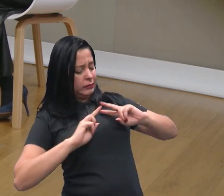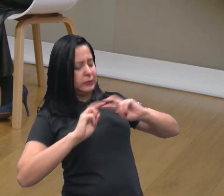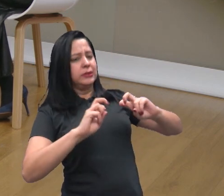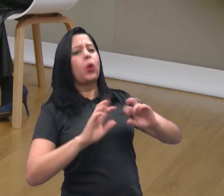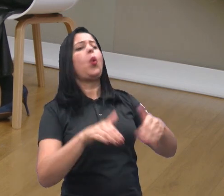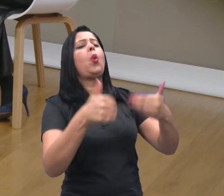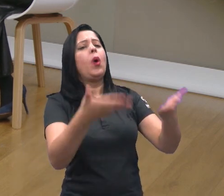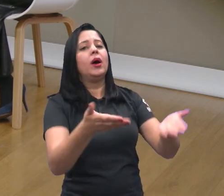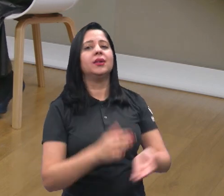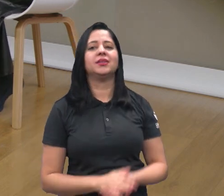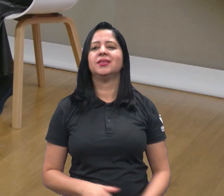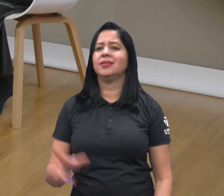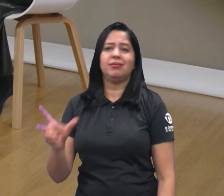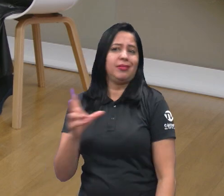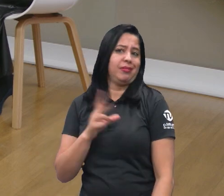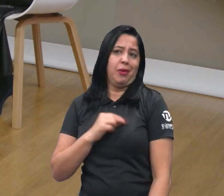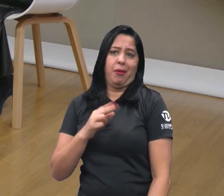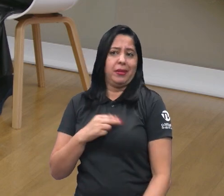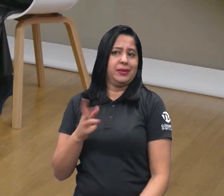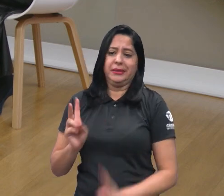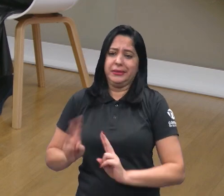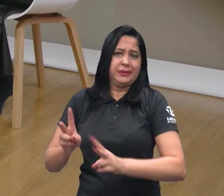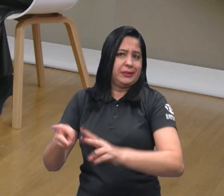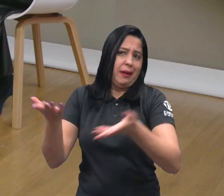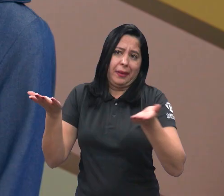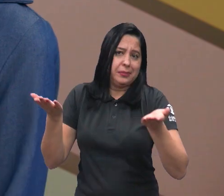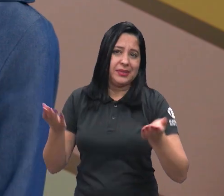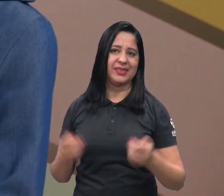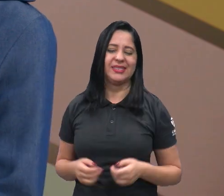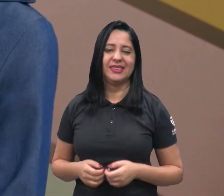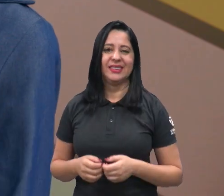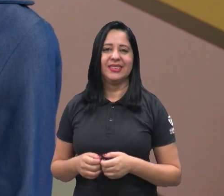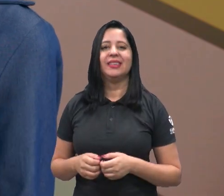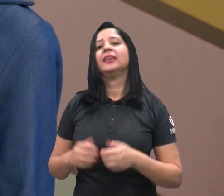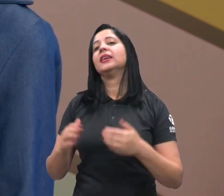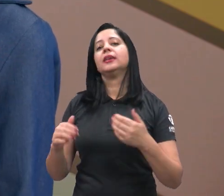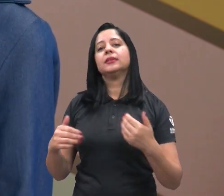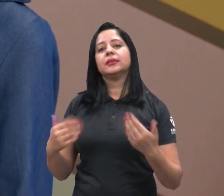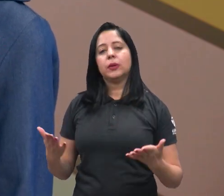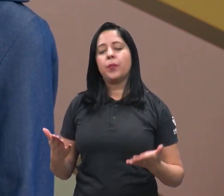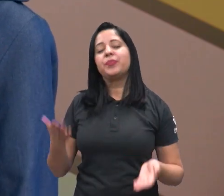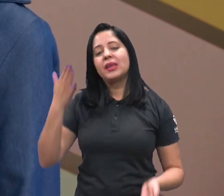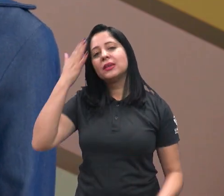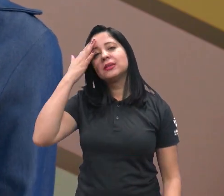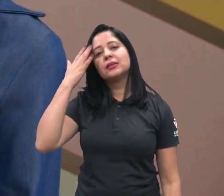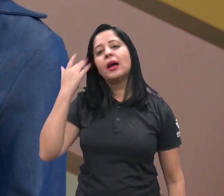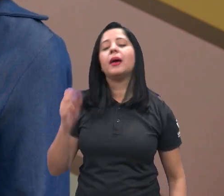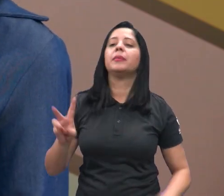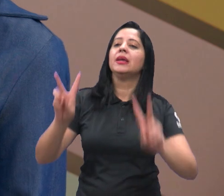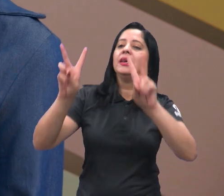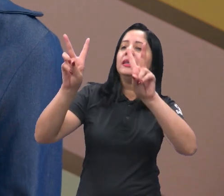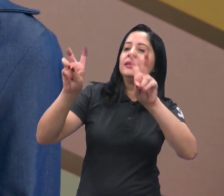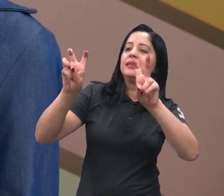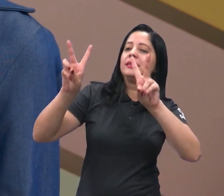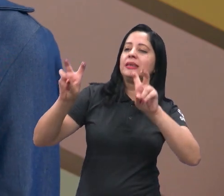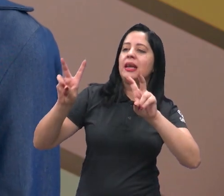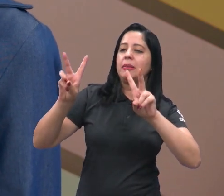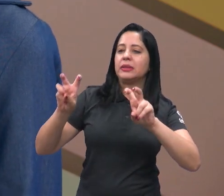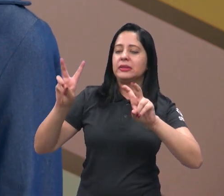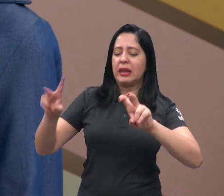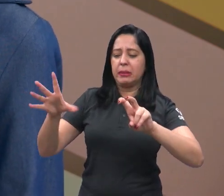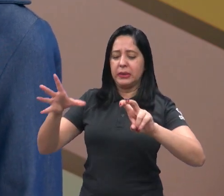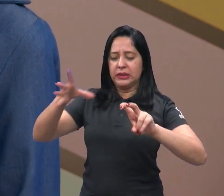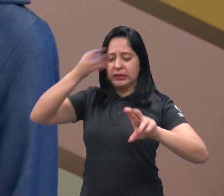ser? Ótimo! Não, tô brincando. É quando essas questões que vai te afligindo ao longo da